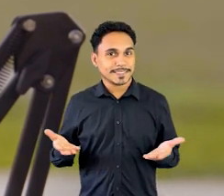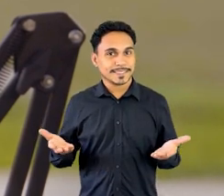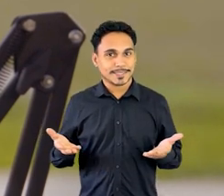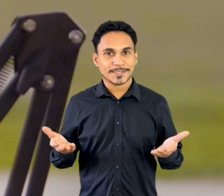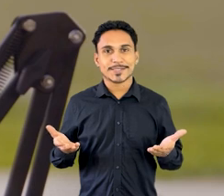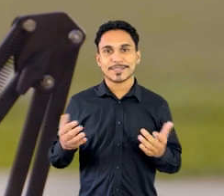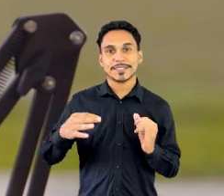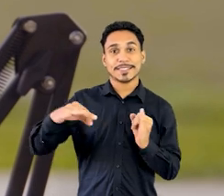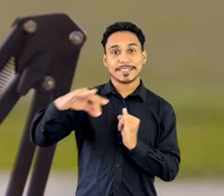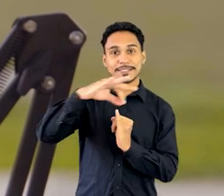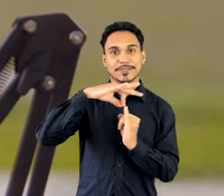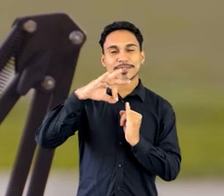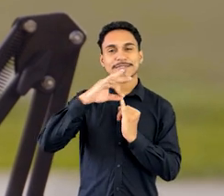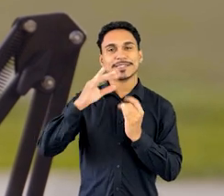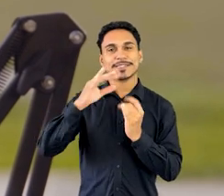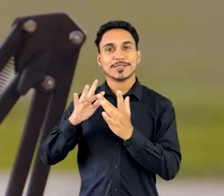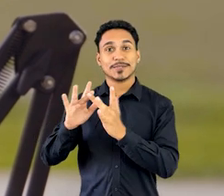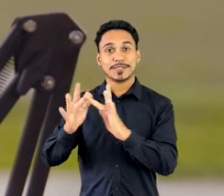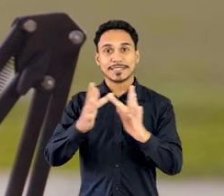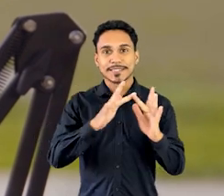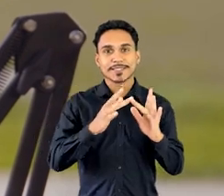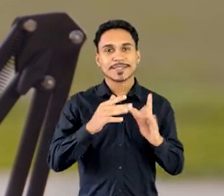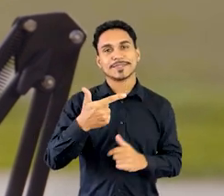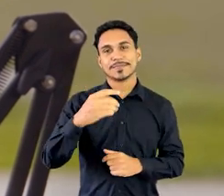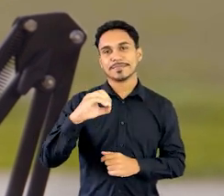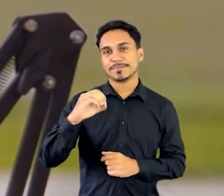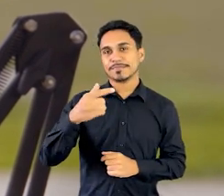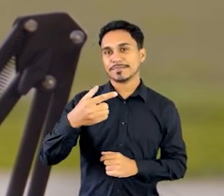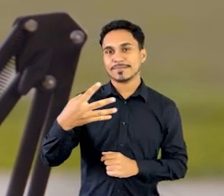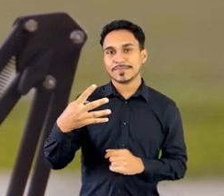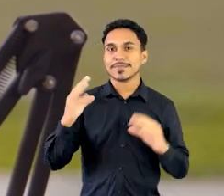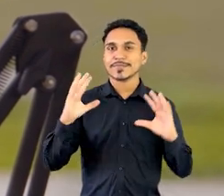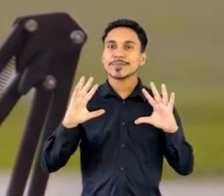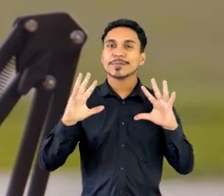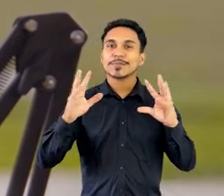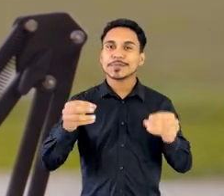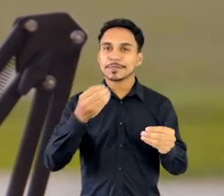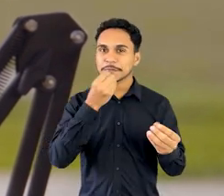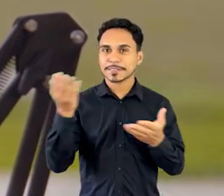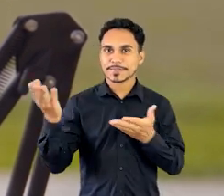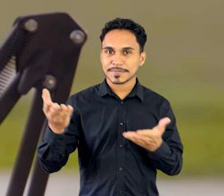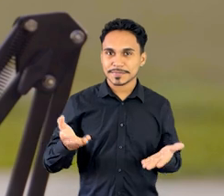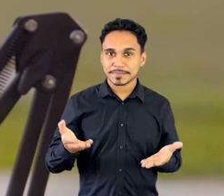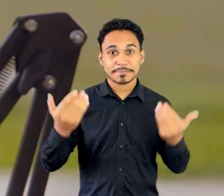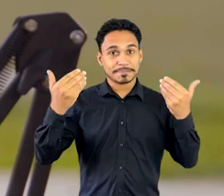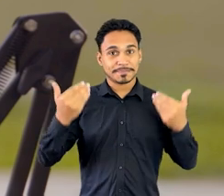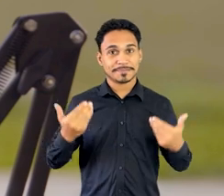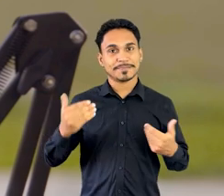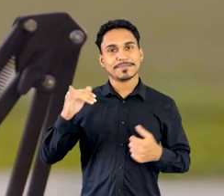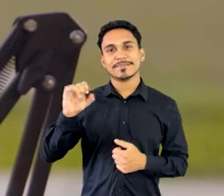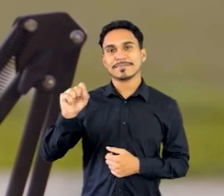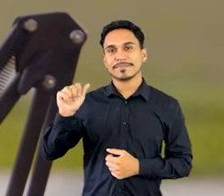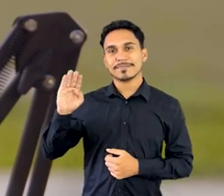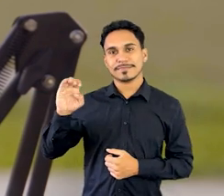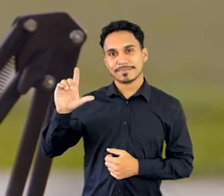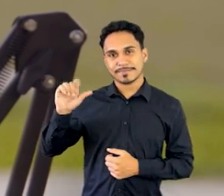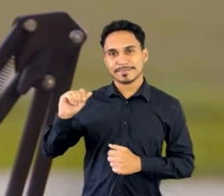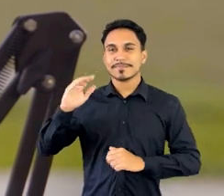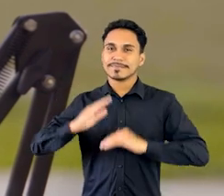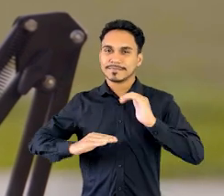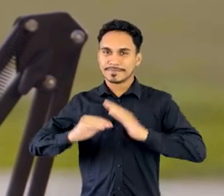2024 sejam bem-vindos bem-vindas e bem-vindes eu sou Isabela Baltazar jornalista Professora Doutora de